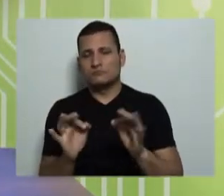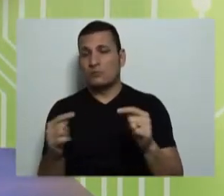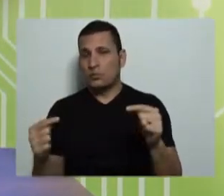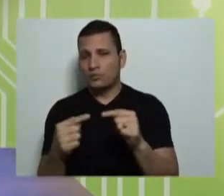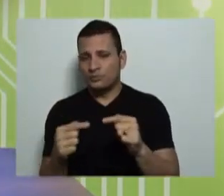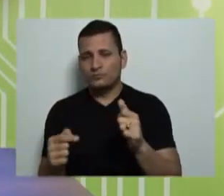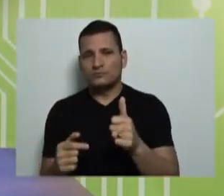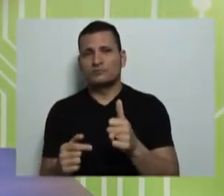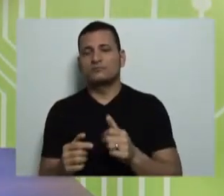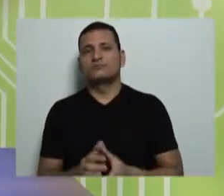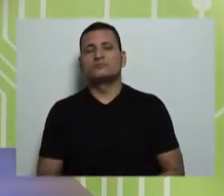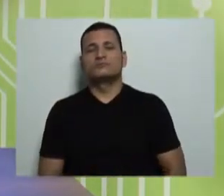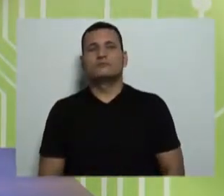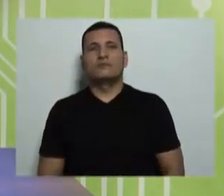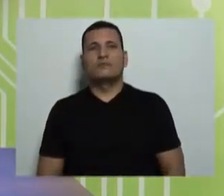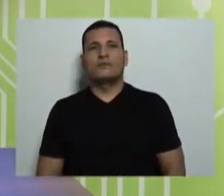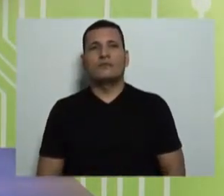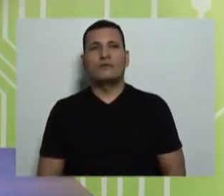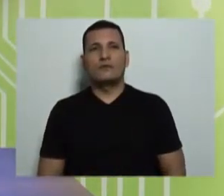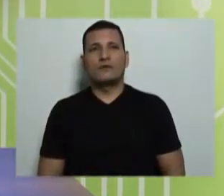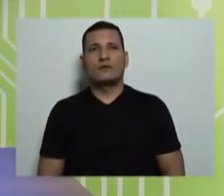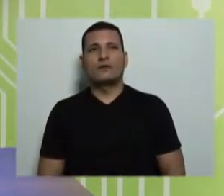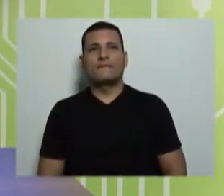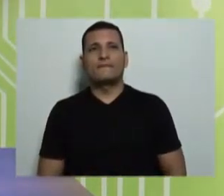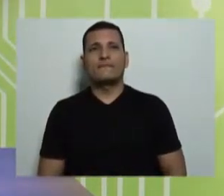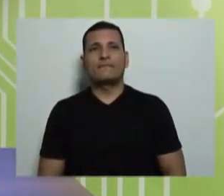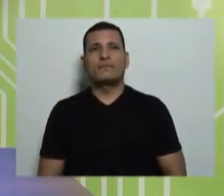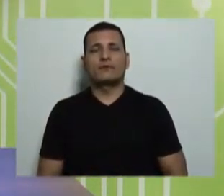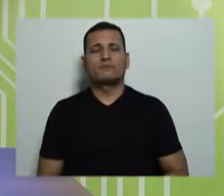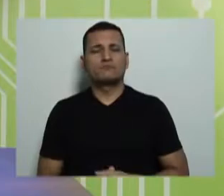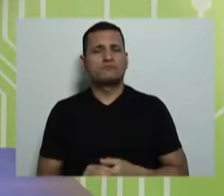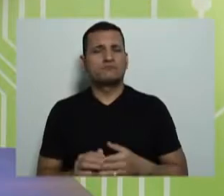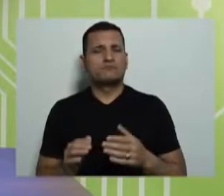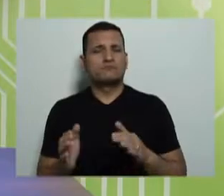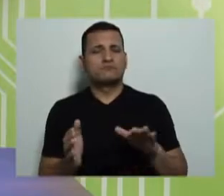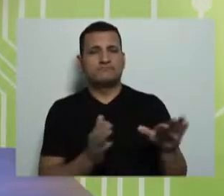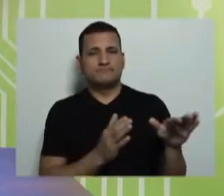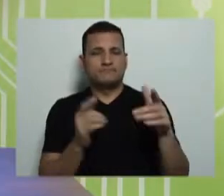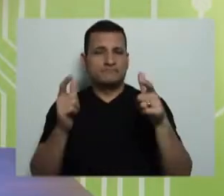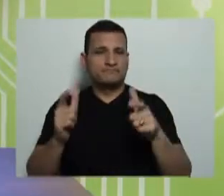pessoal. Onde que o aluno poderá estagiar? Vamos lá?